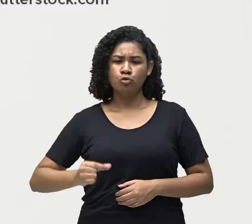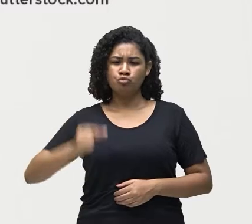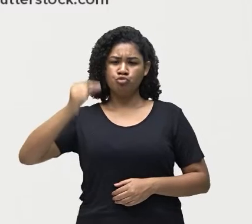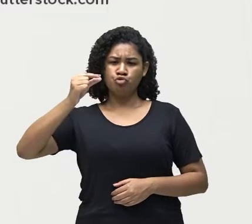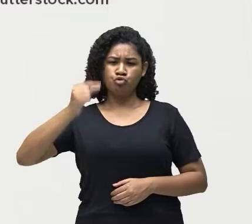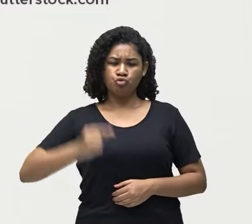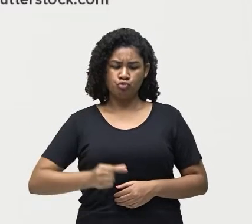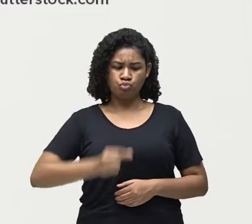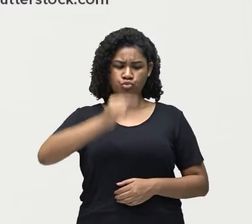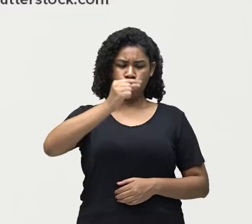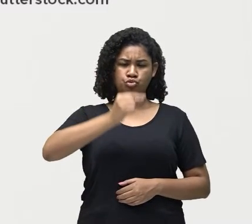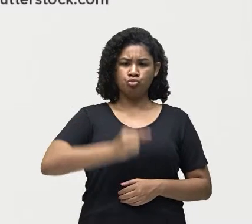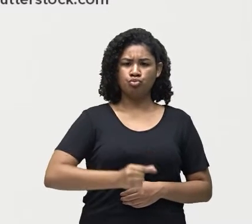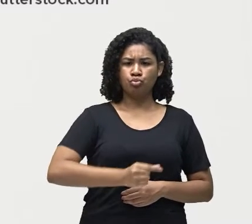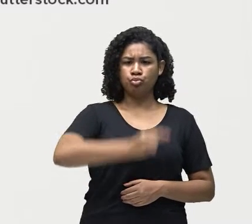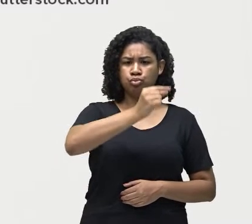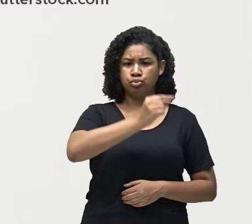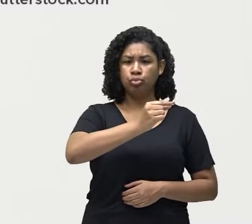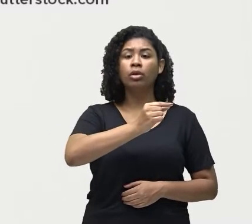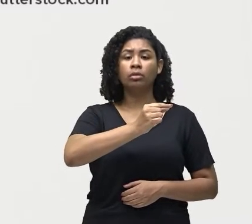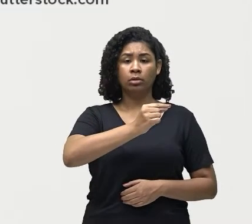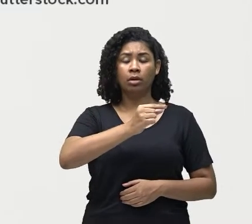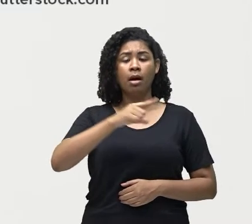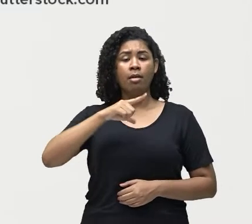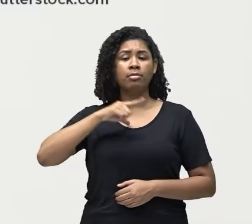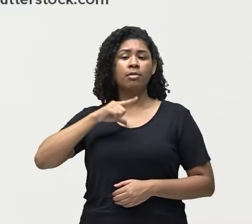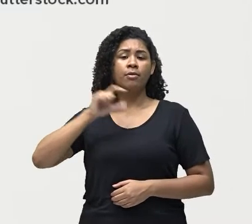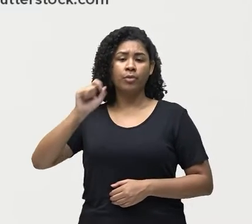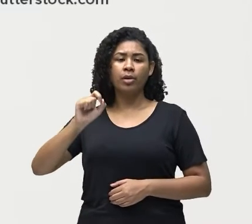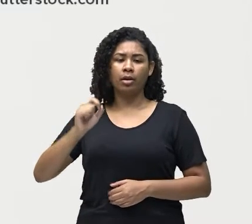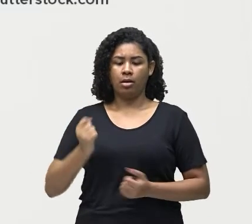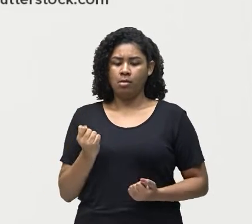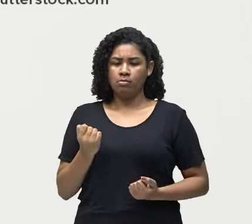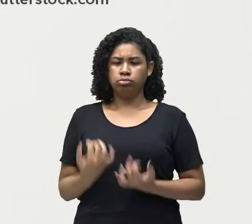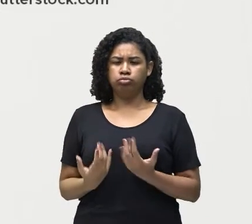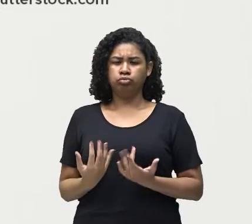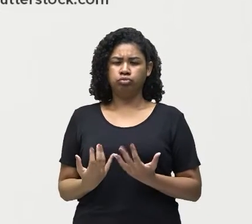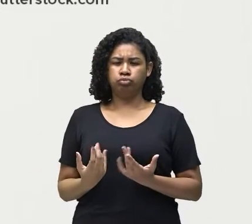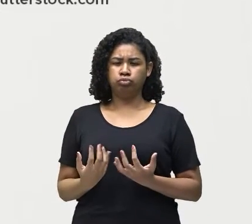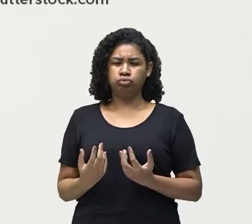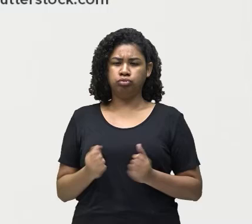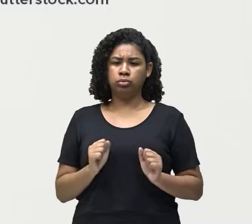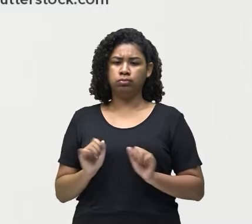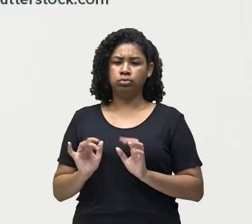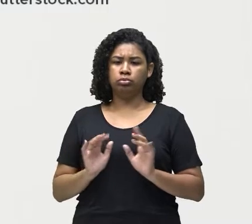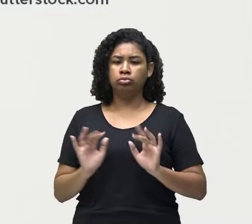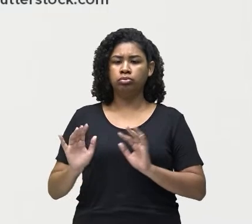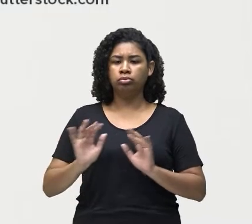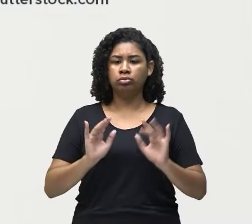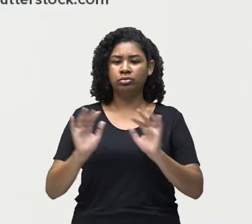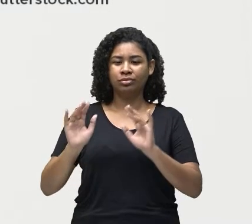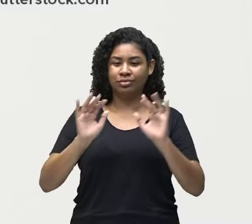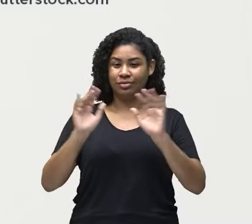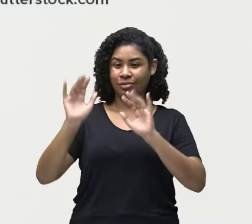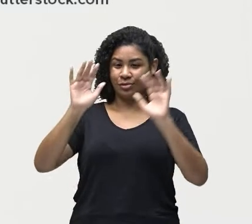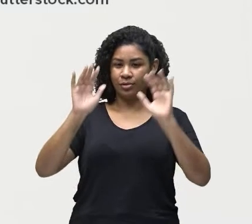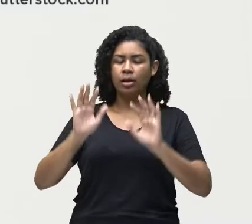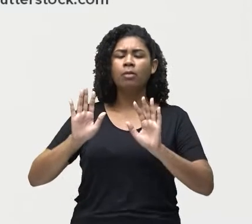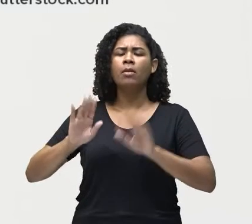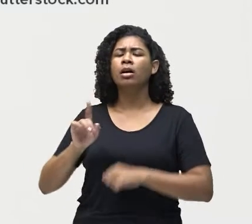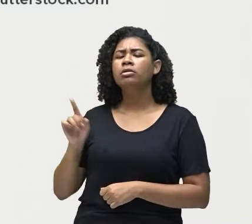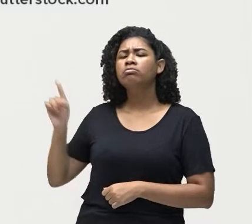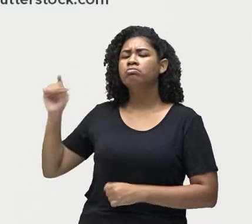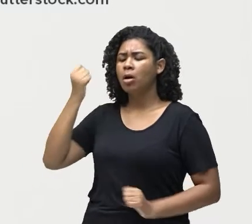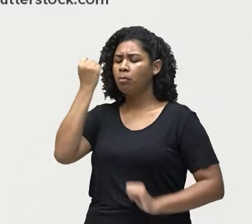essa fumacinha, proveniente da queima desses combustíveis. Então, qual é o objetivo de uma usina